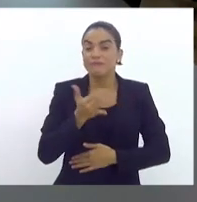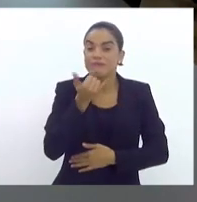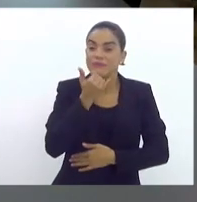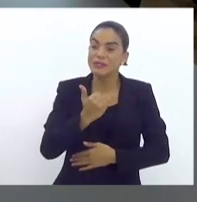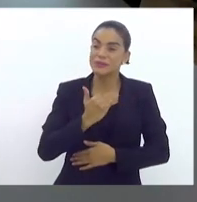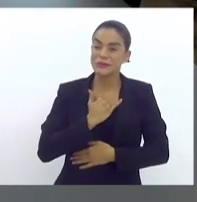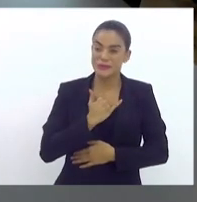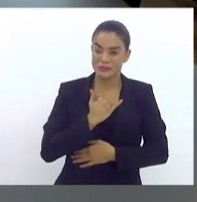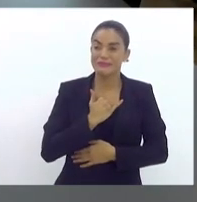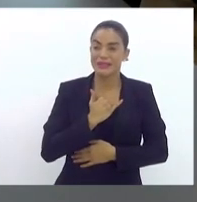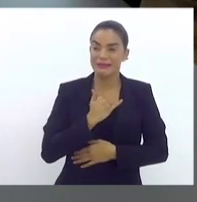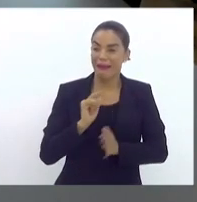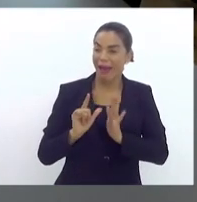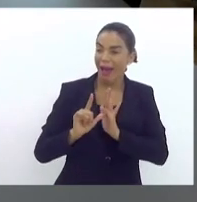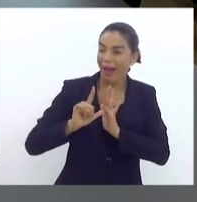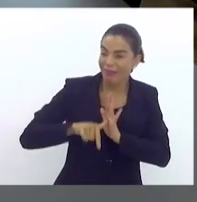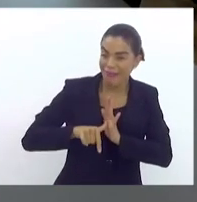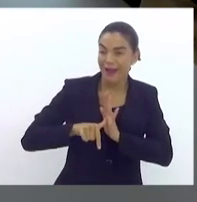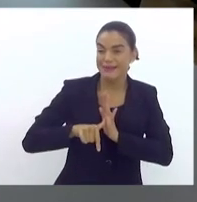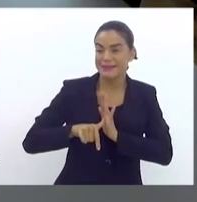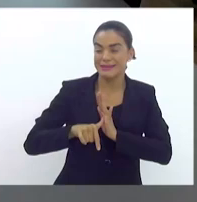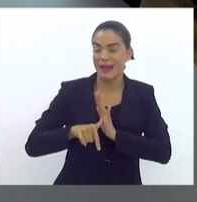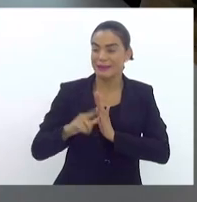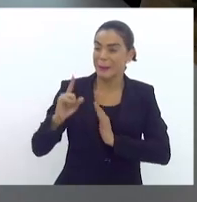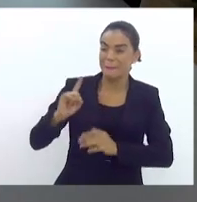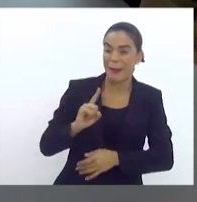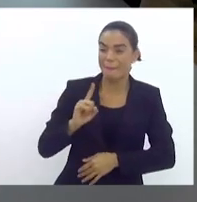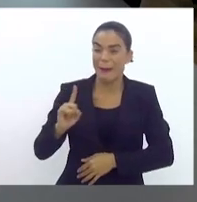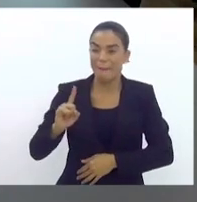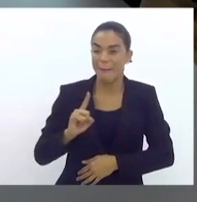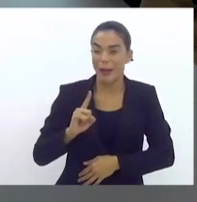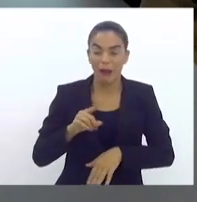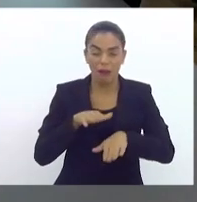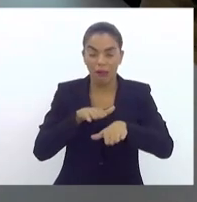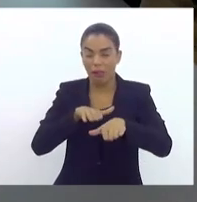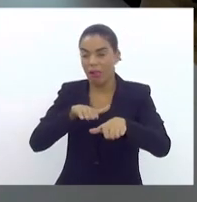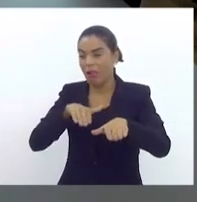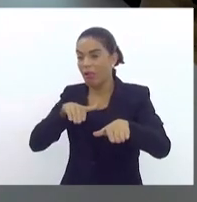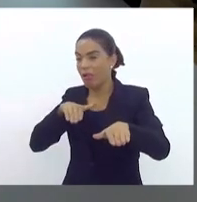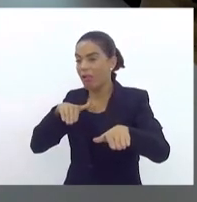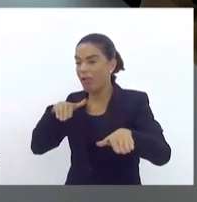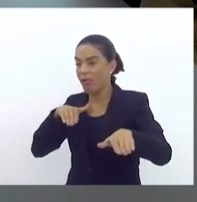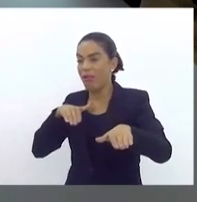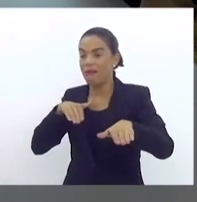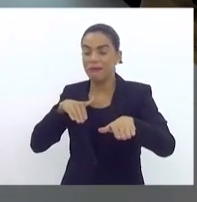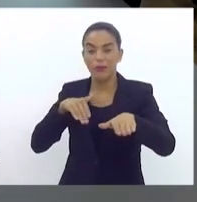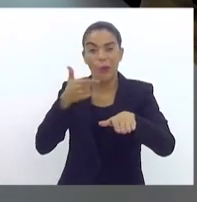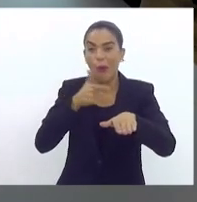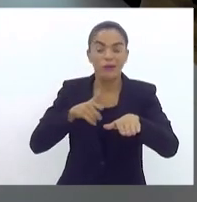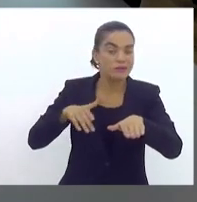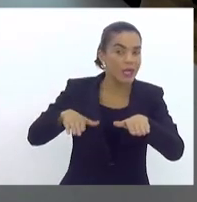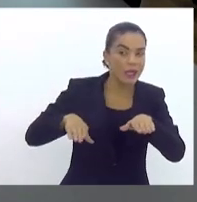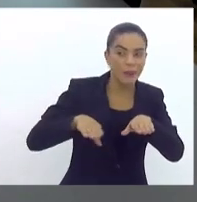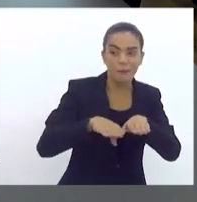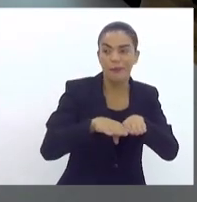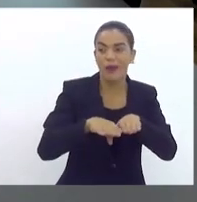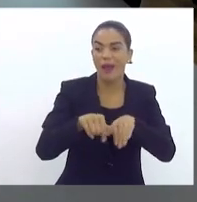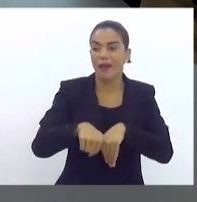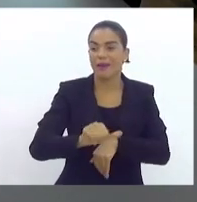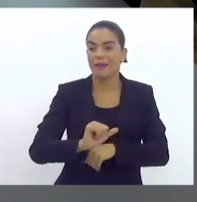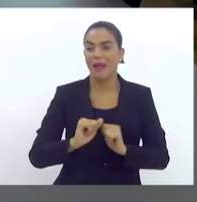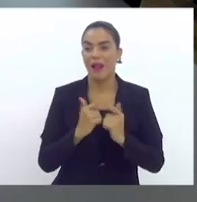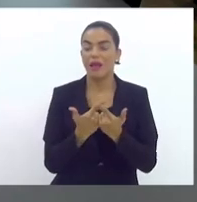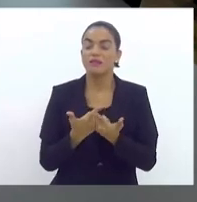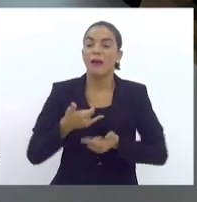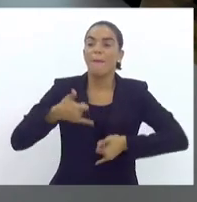desculpando do pequeno atraso que eu tive ao chegar que eu o trânsito a gente chega aqui no centro mas não chega aqui na alerj várias vezes me deu vontade